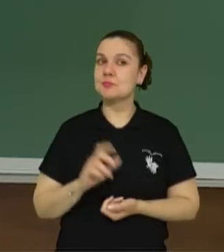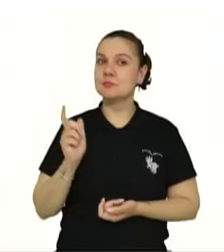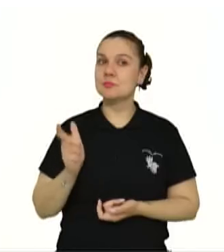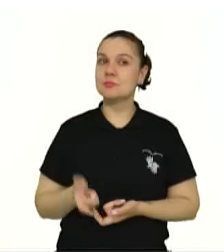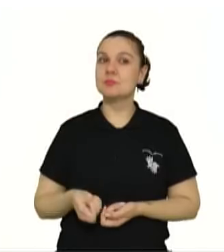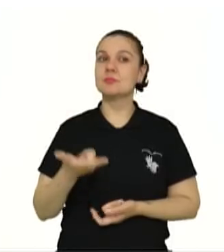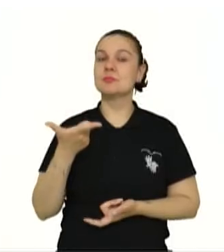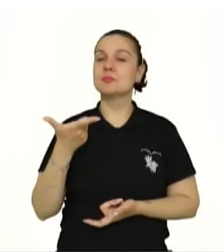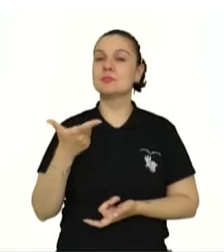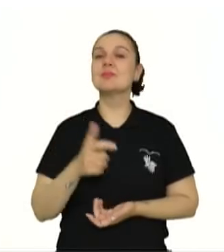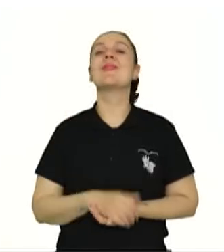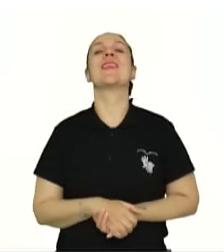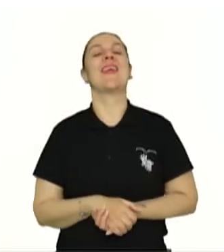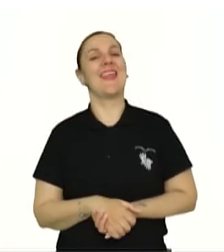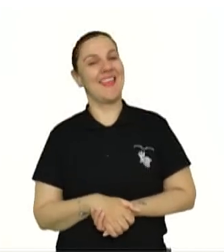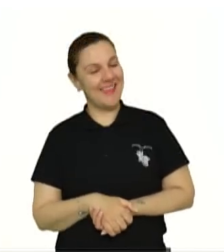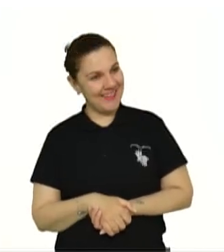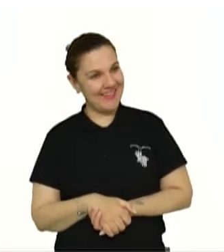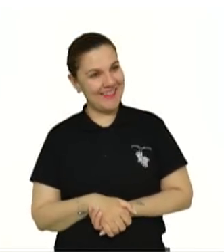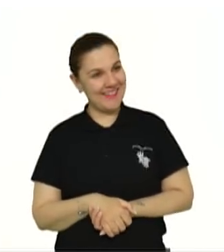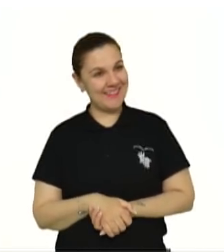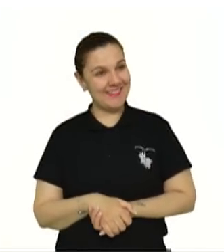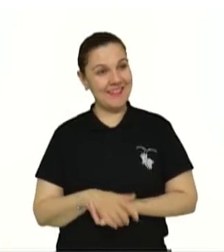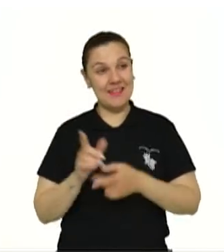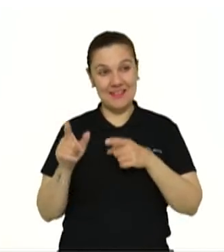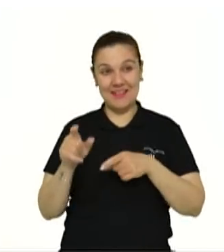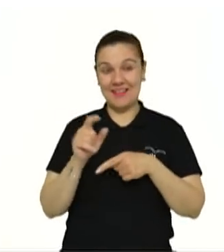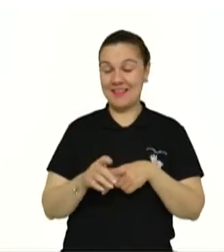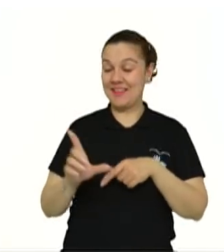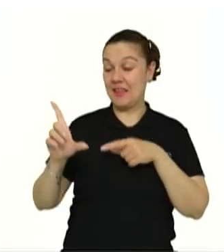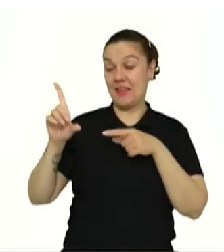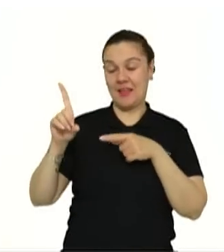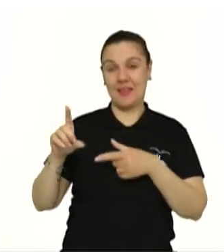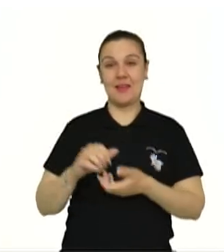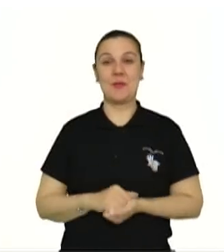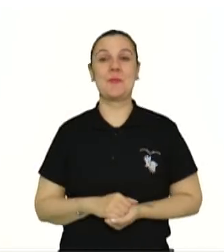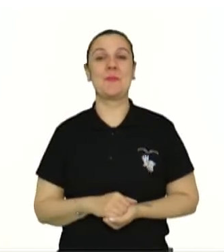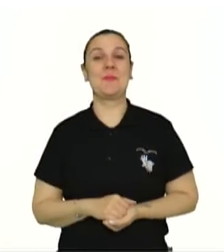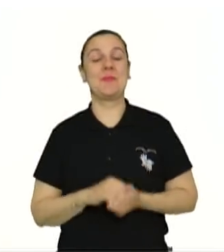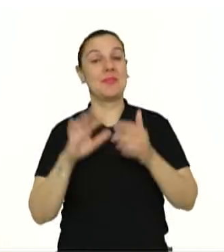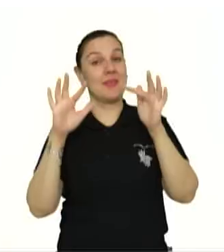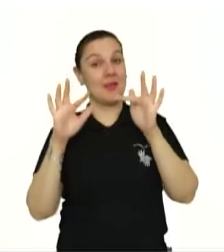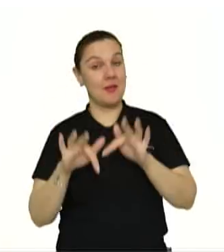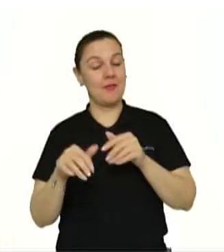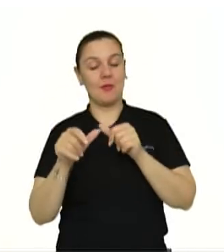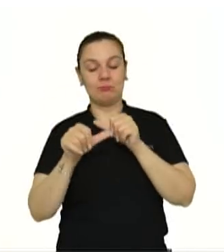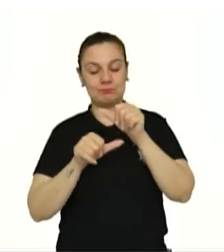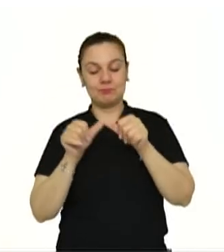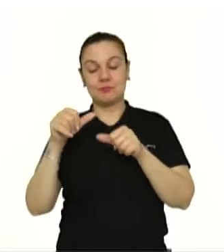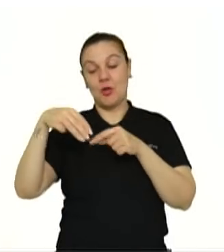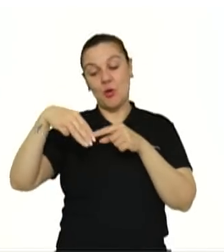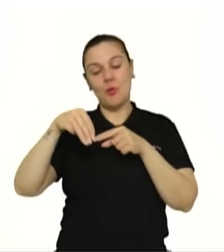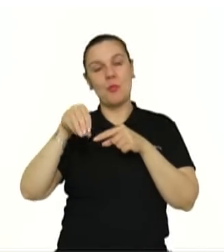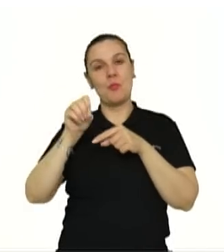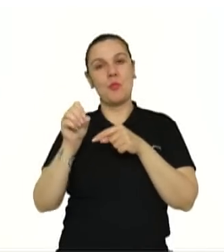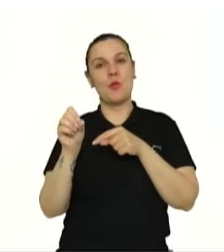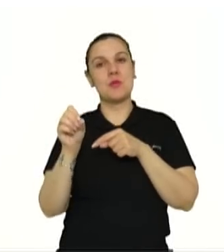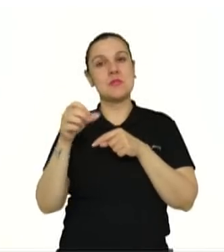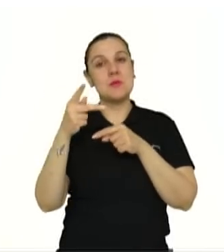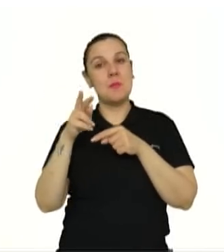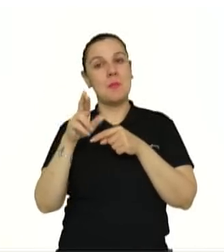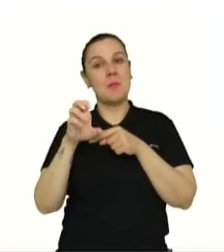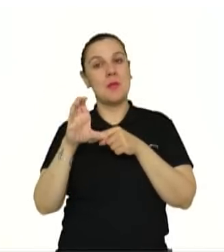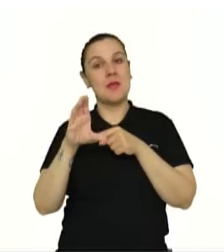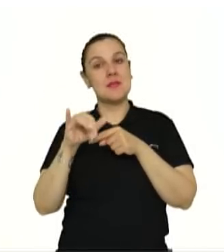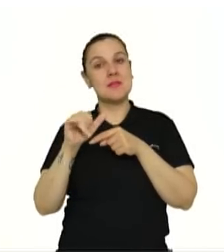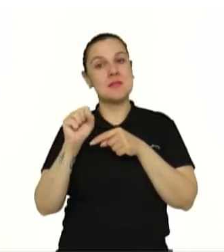Vejamos. Plim. Aqui é a resposta, letra D, terminação verbal. Lembra lá o mos, né? Precisamos.